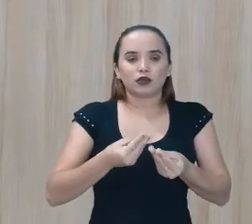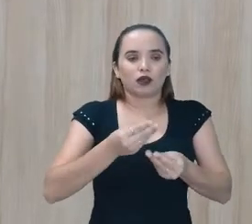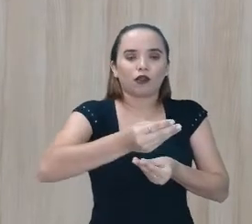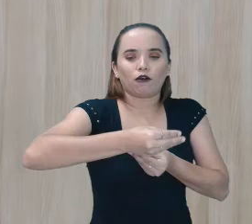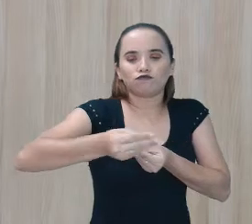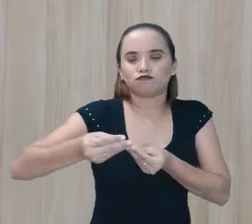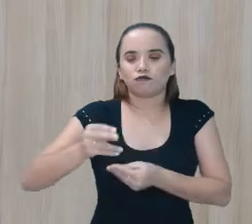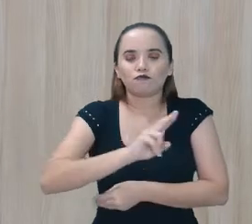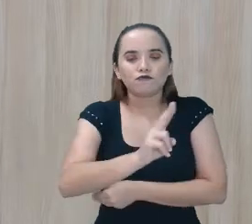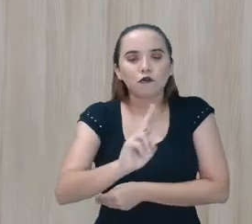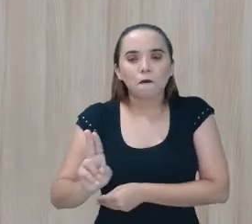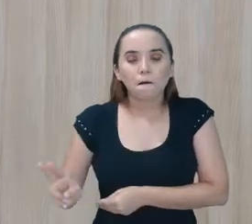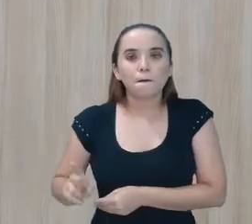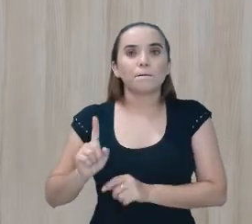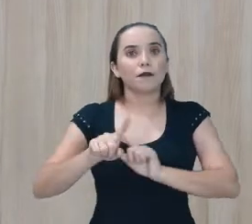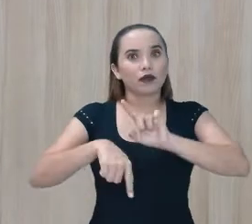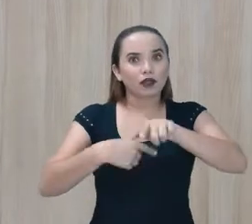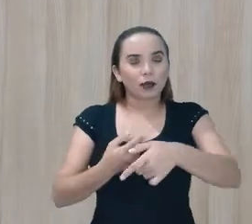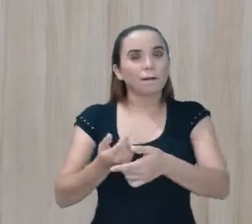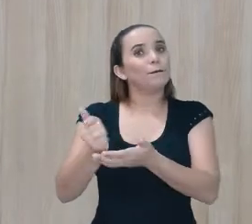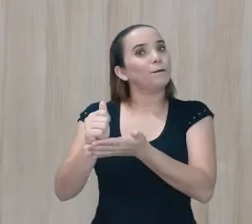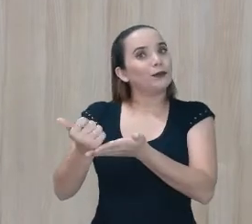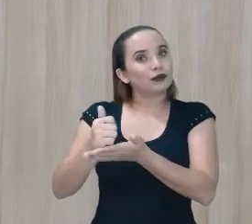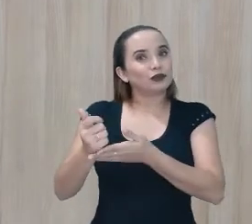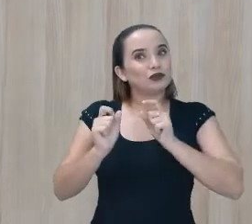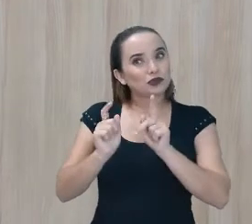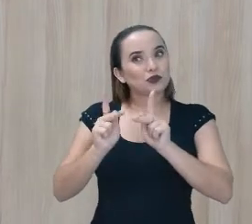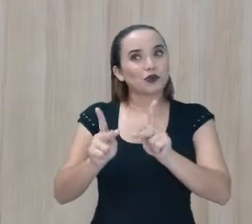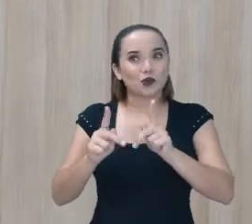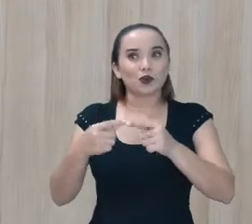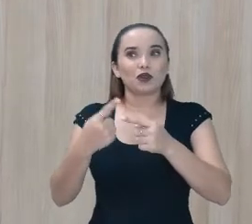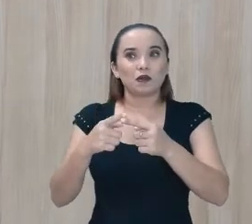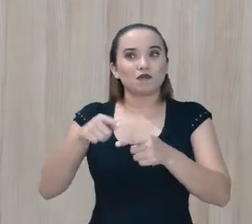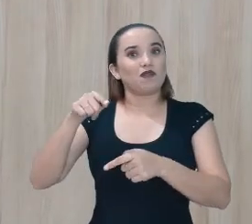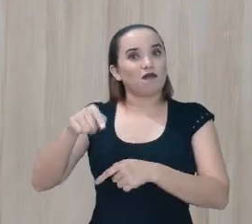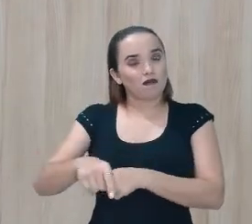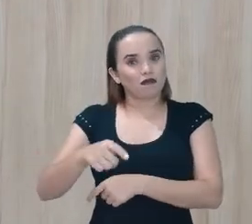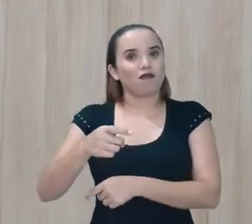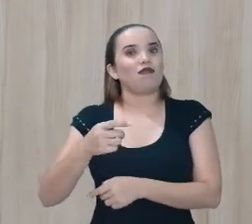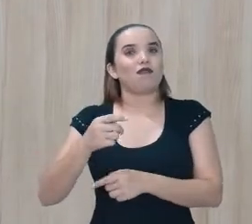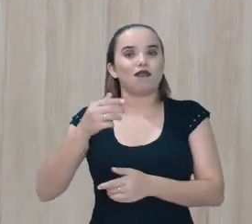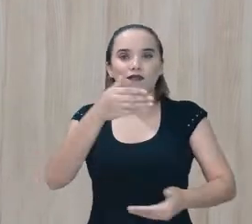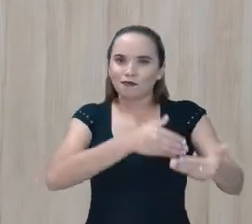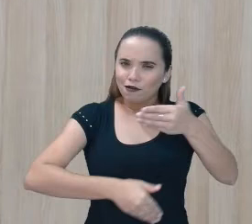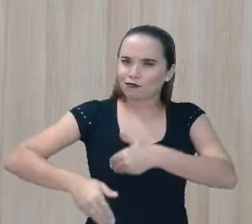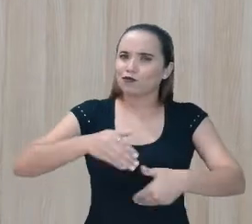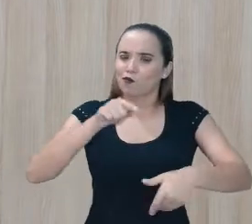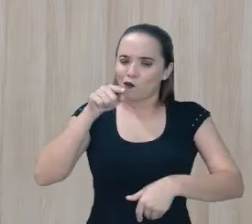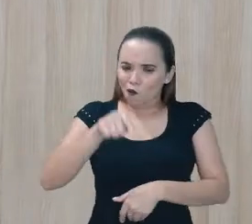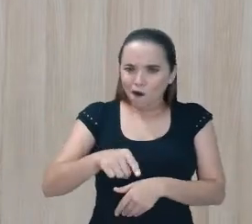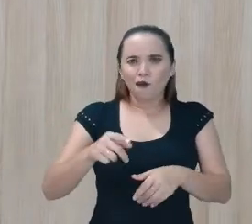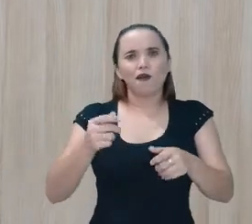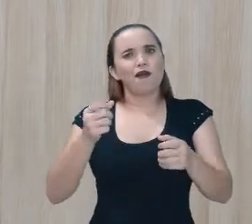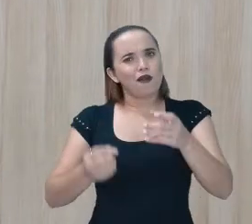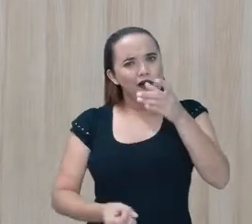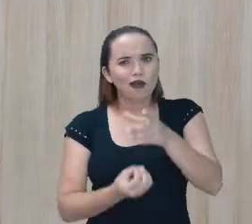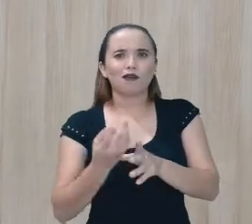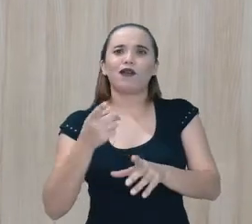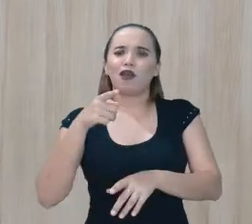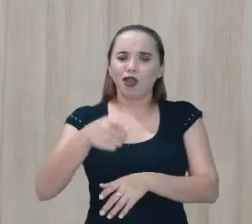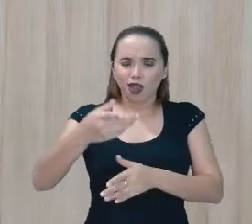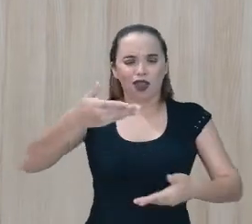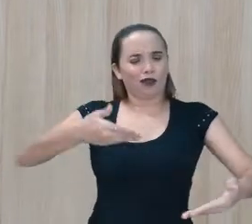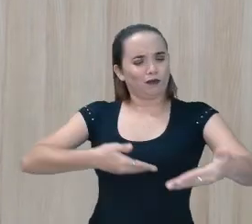depois de estar o jogo pronto que ele construiu, que ele participou, que ele fez a interação, que